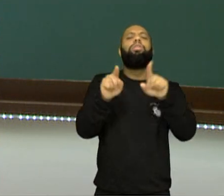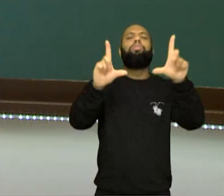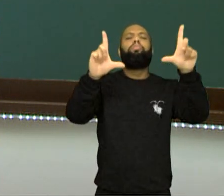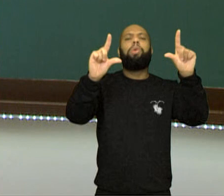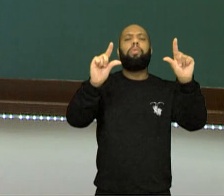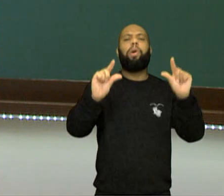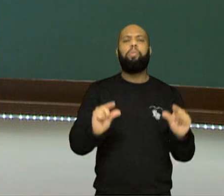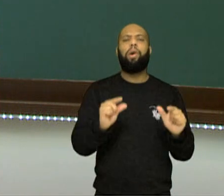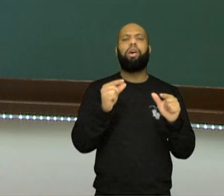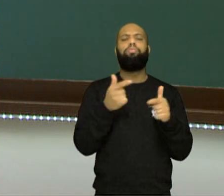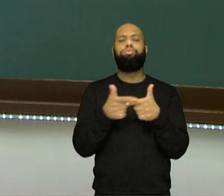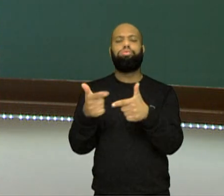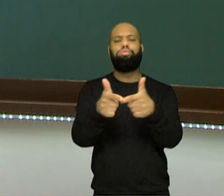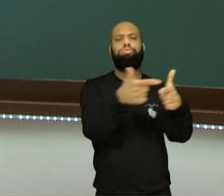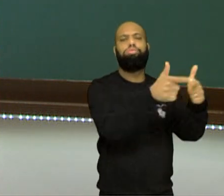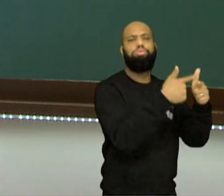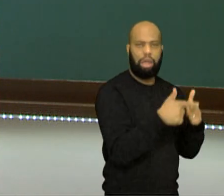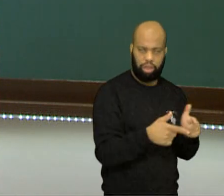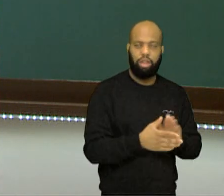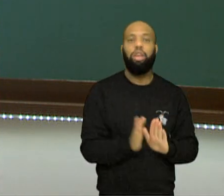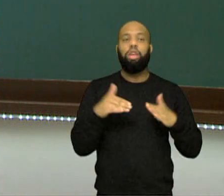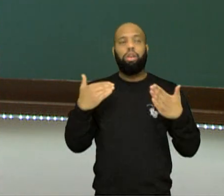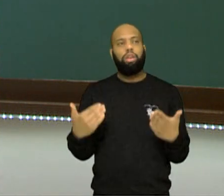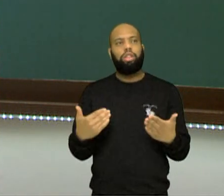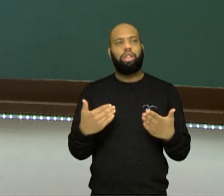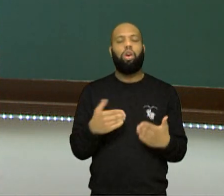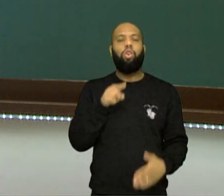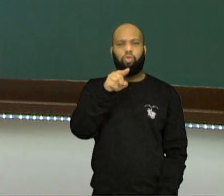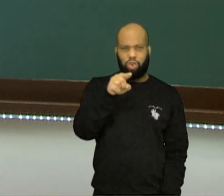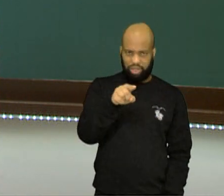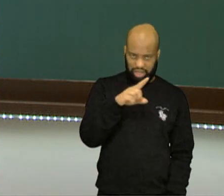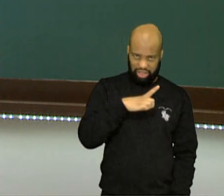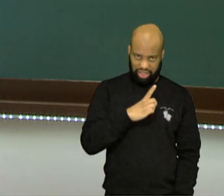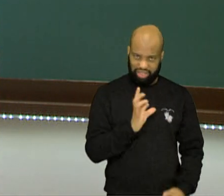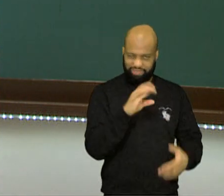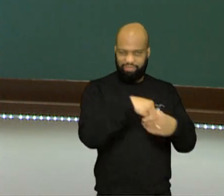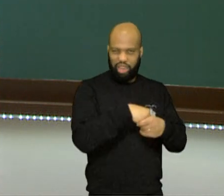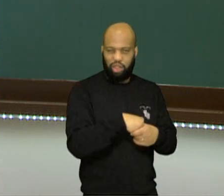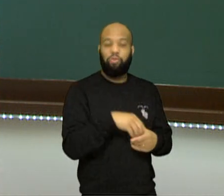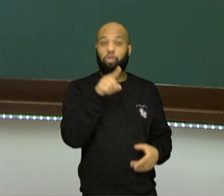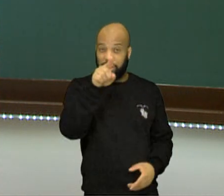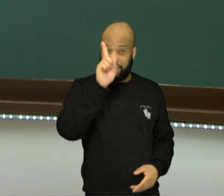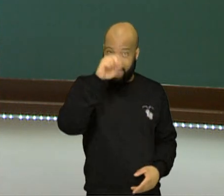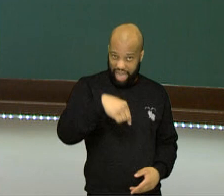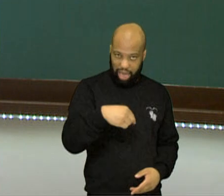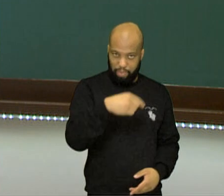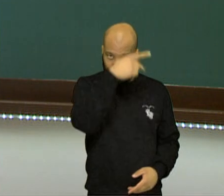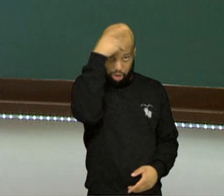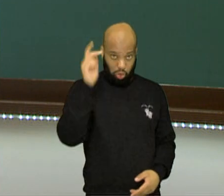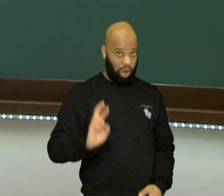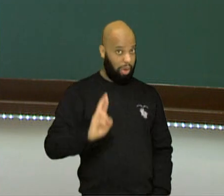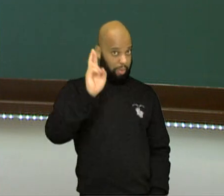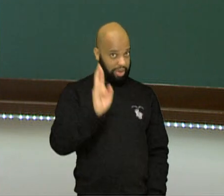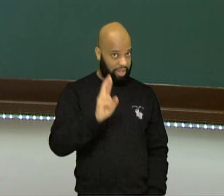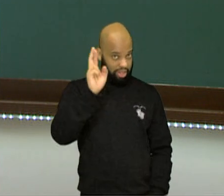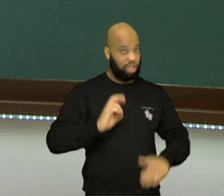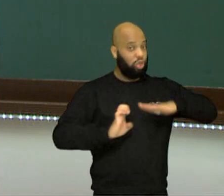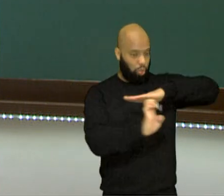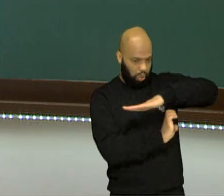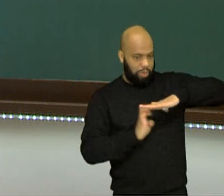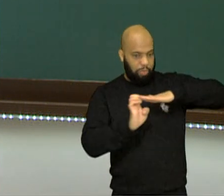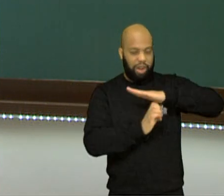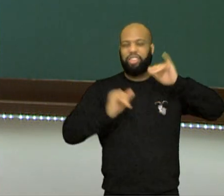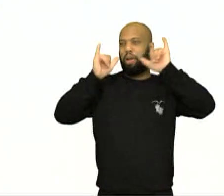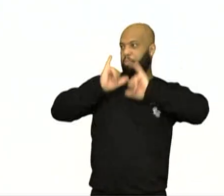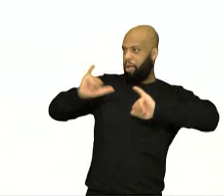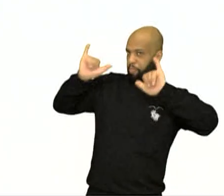diminuir os impactos sobre esses elementos. Então ali, você faz parte de uma empresa de publicidade que foi contratada para uma campanha